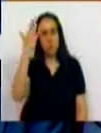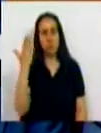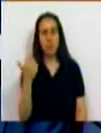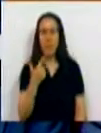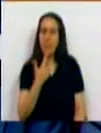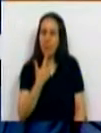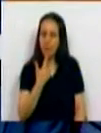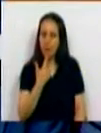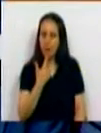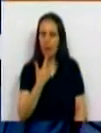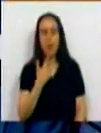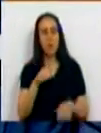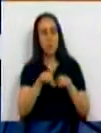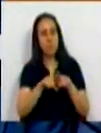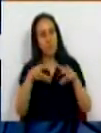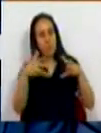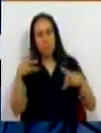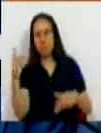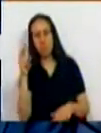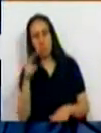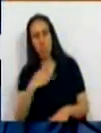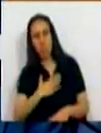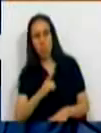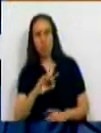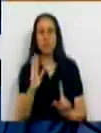sancionar uma maioria política que não se gosta